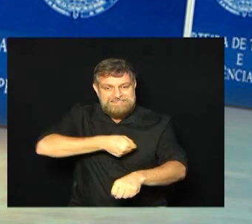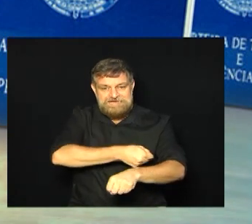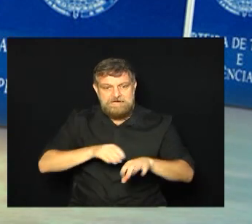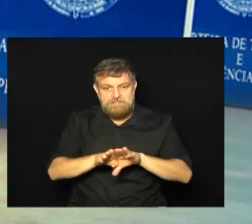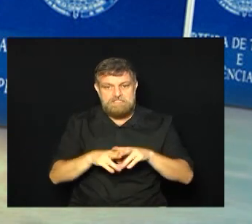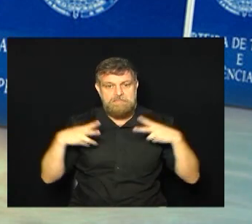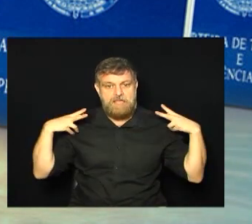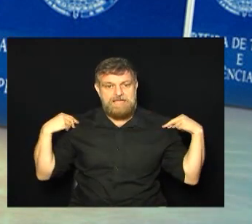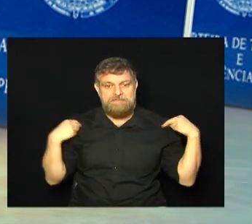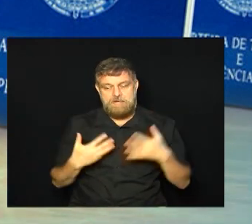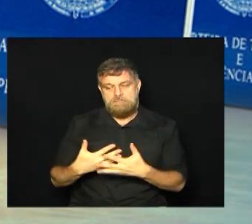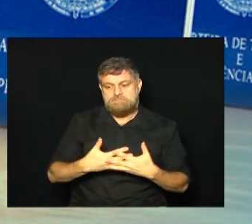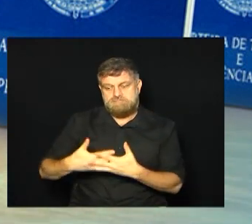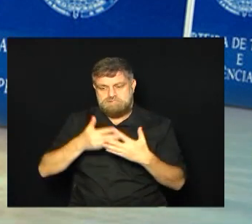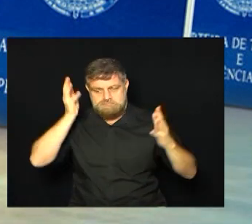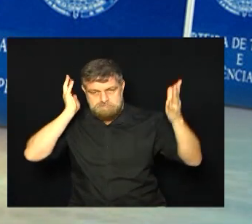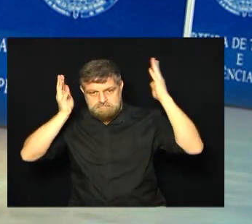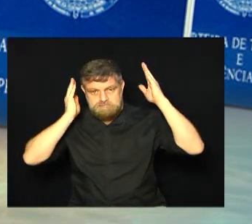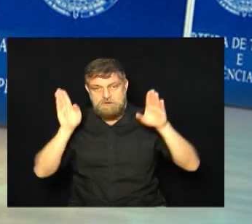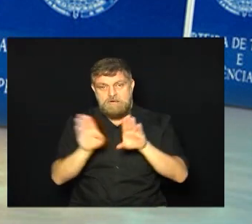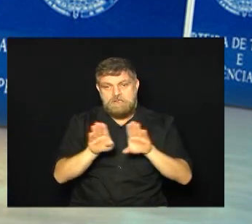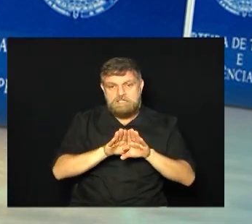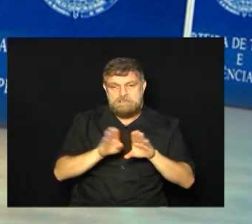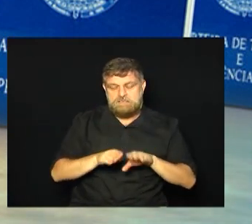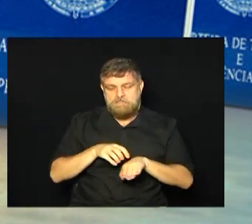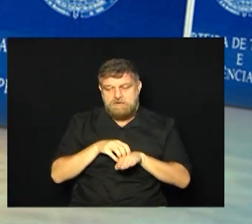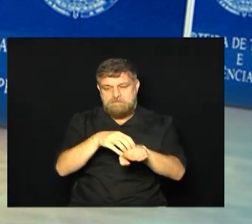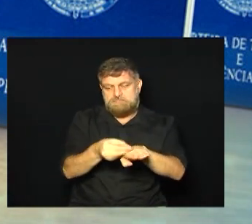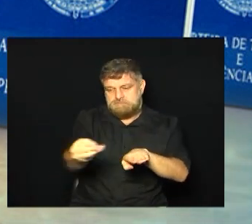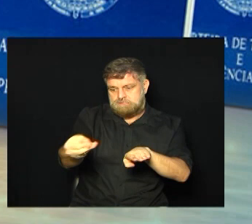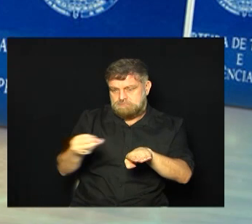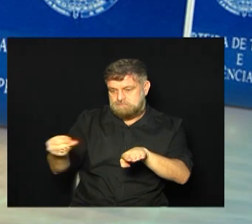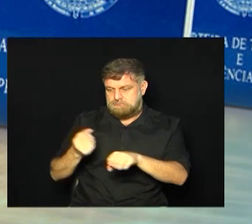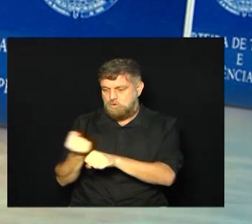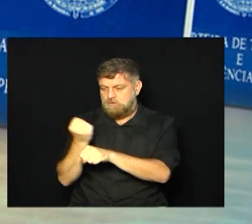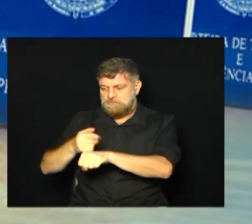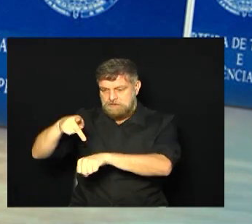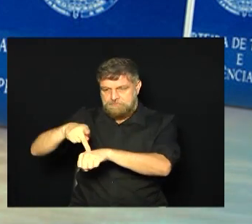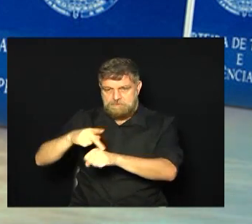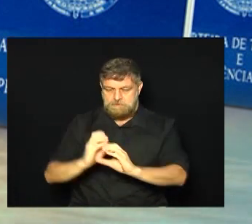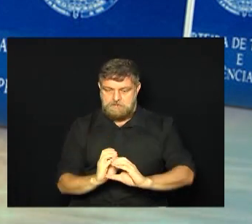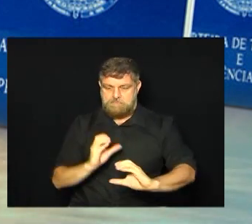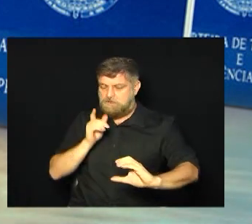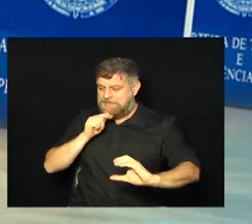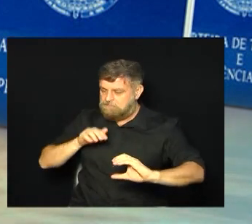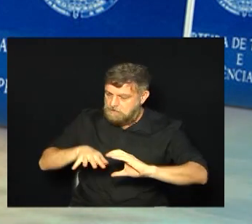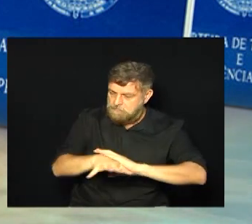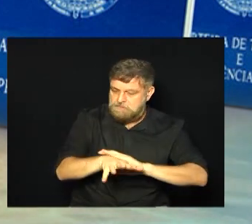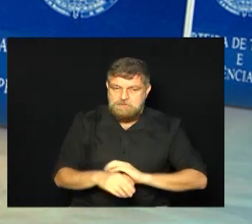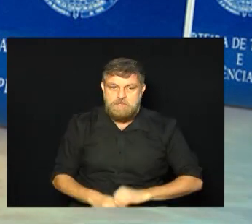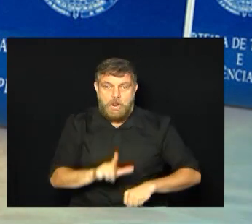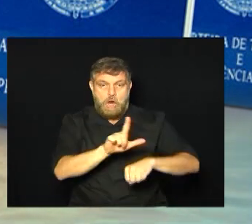de caminhão, motorista entregador, pedreiro, encanador, fiscal de